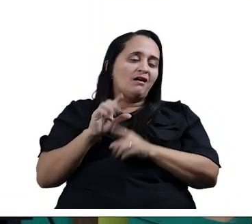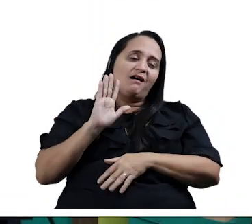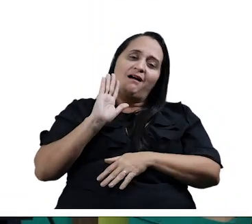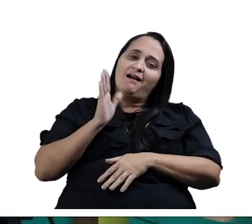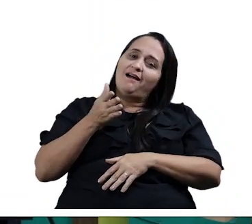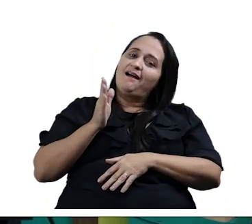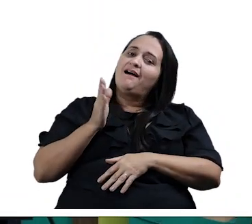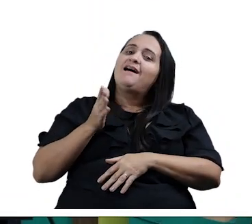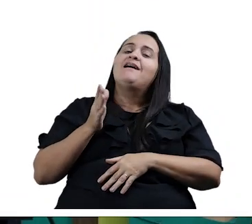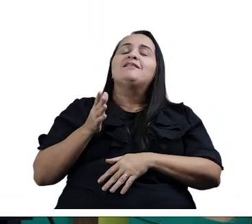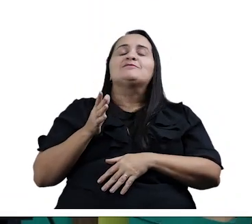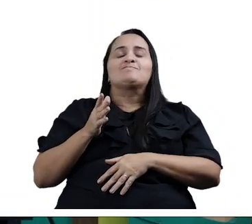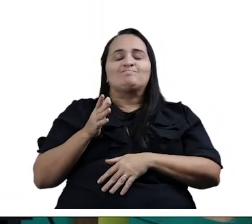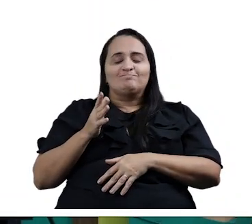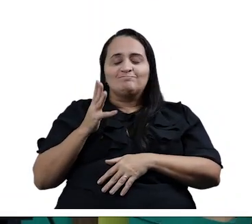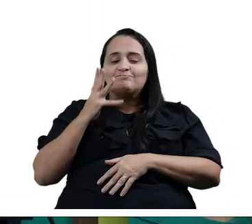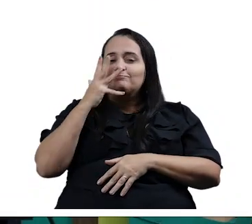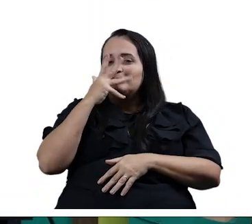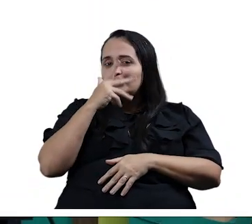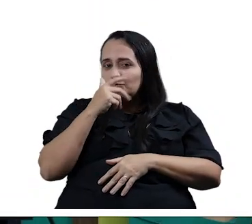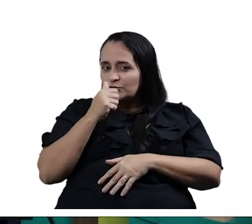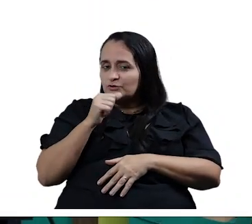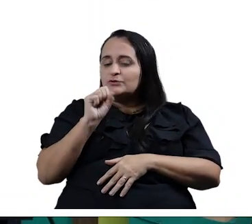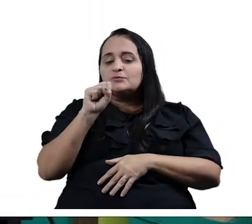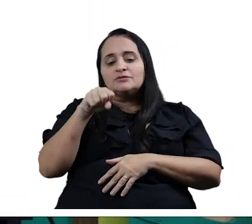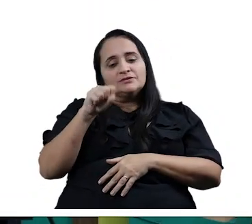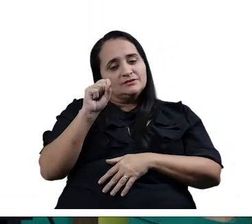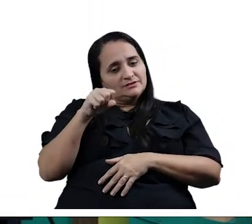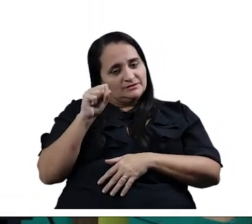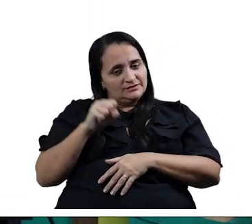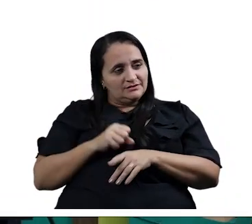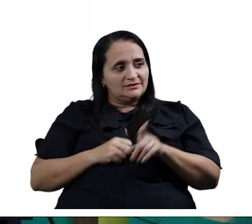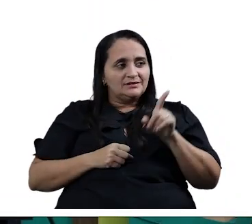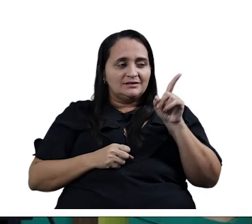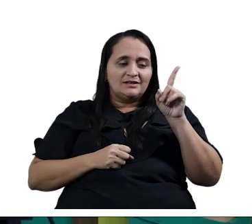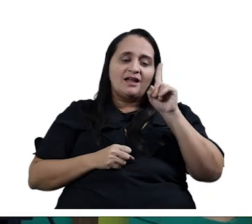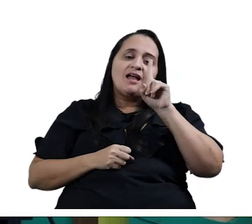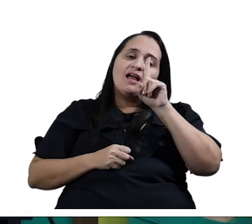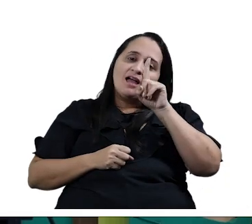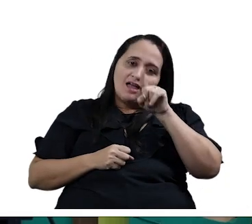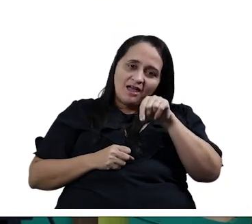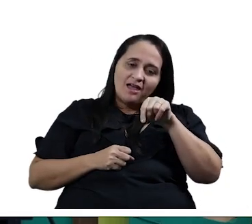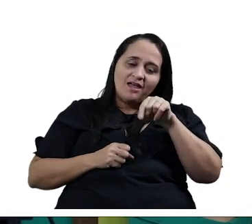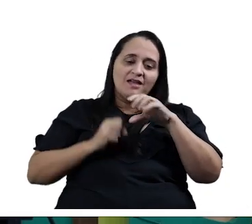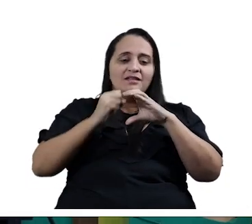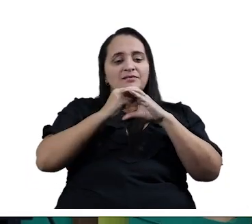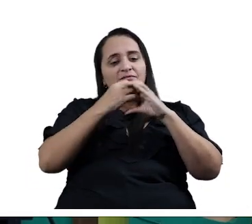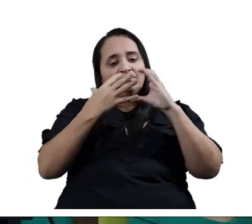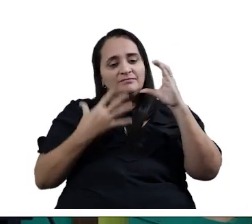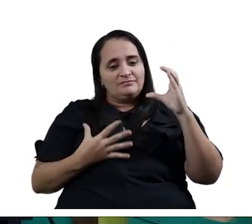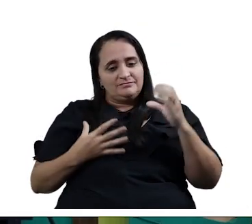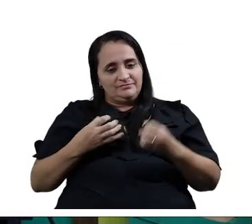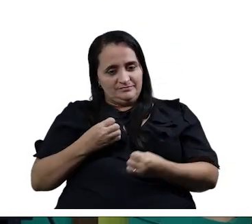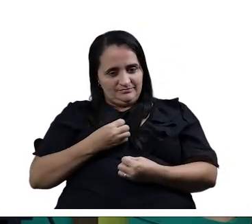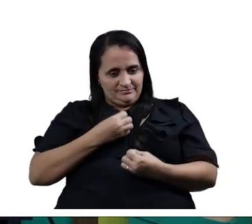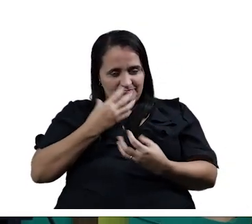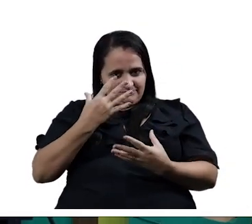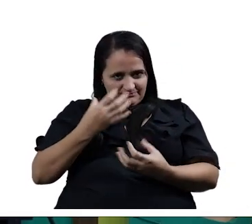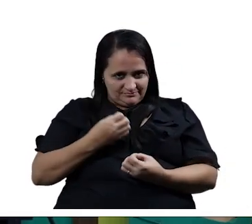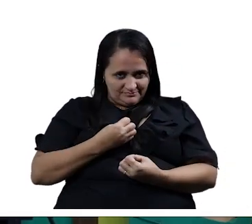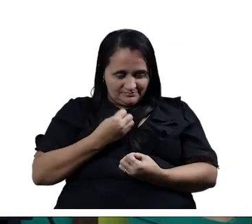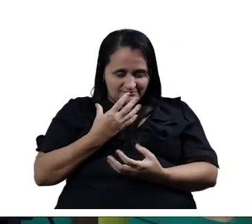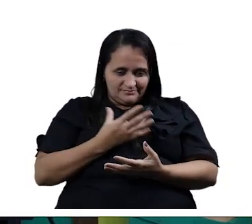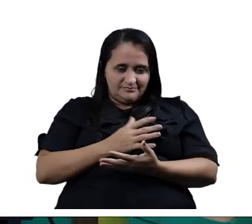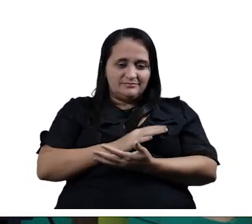já se trata, a gente já pode perceber que tem uma questão estética aí. Então, sim, esse texto já está com as características